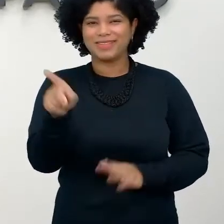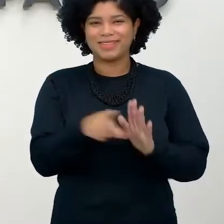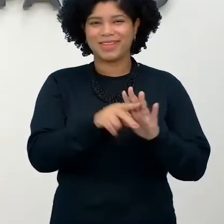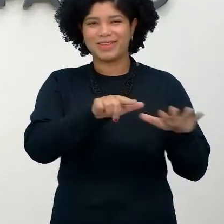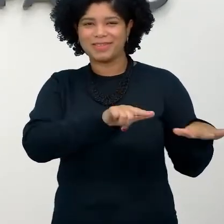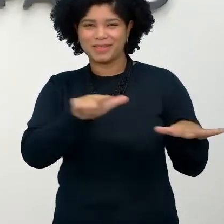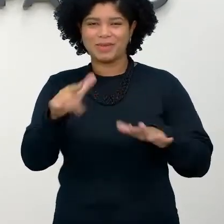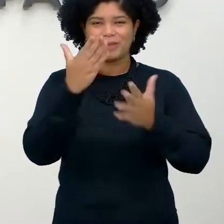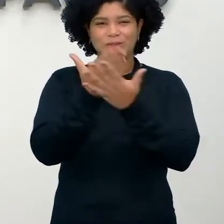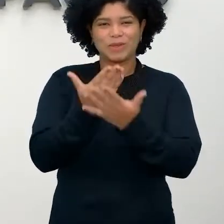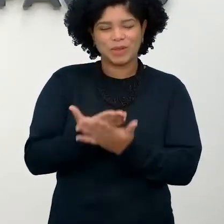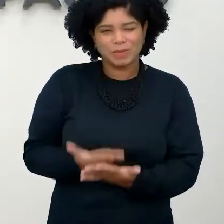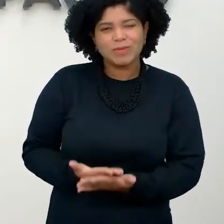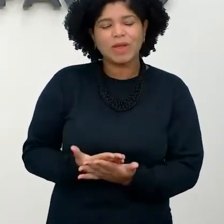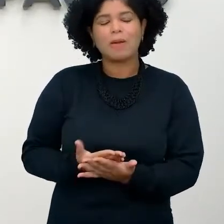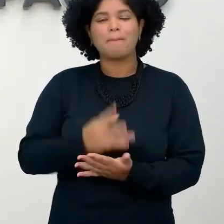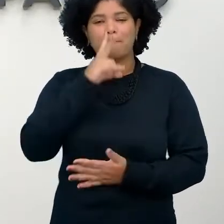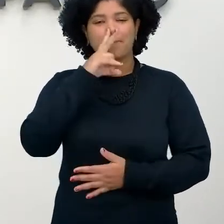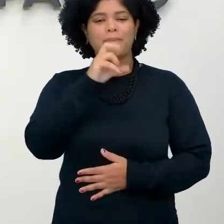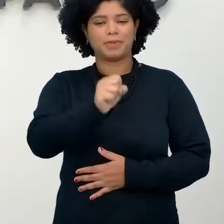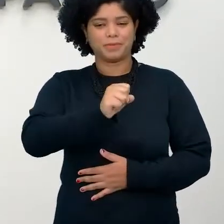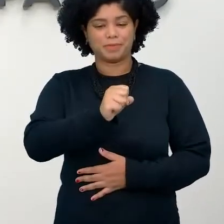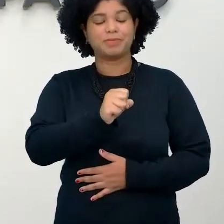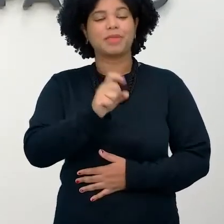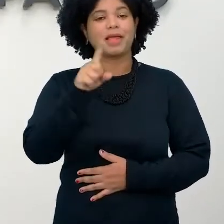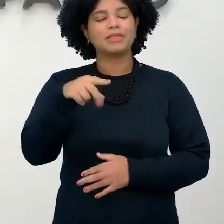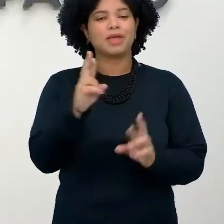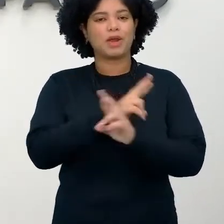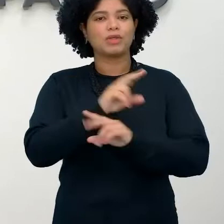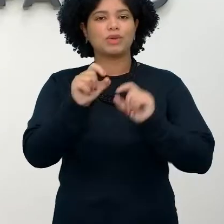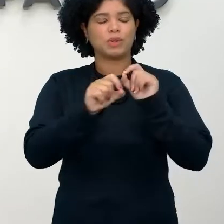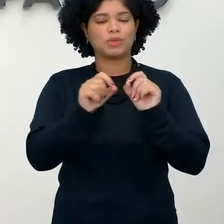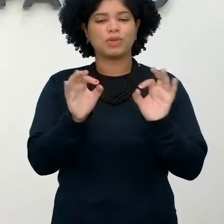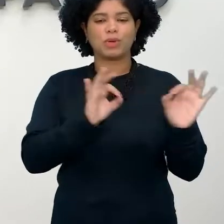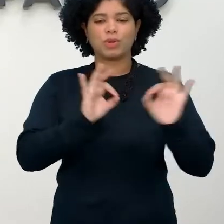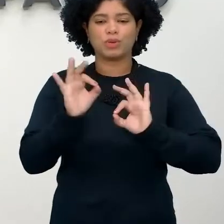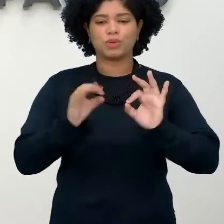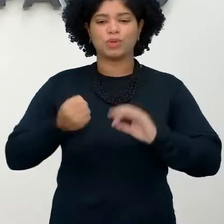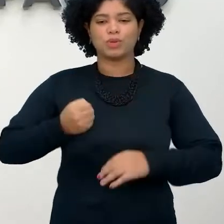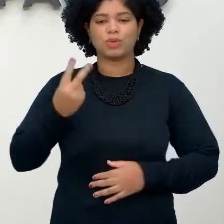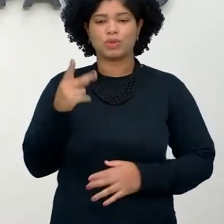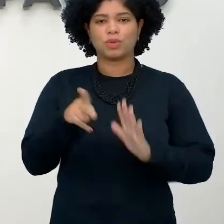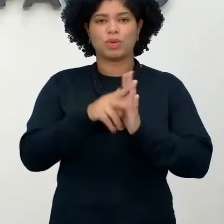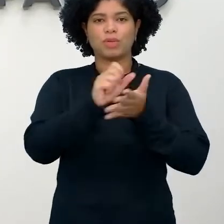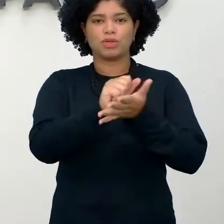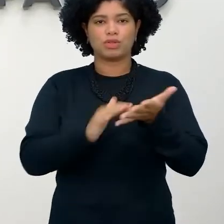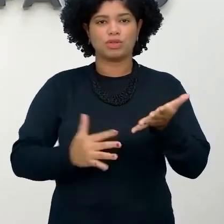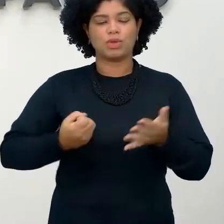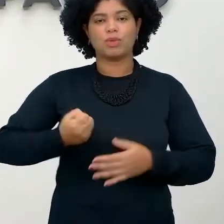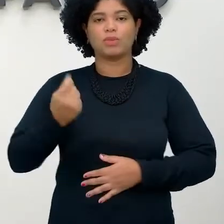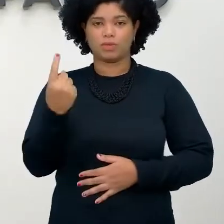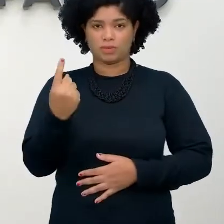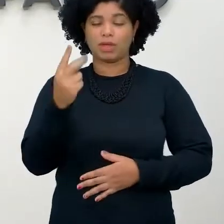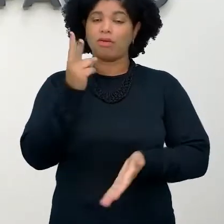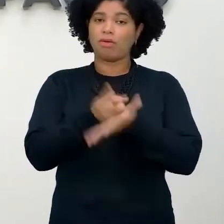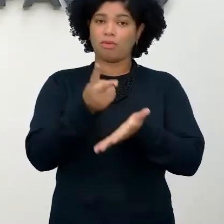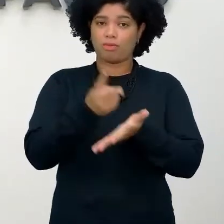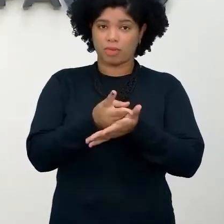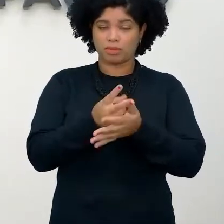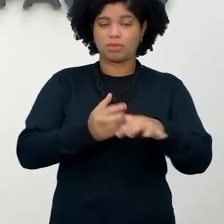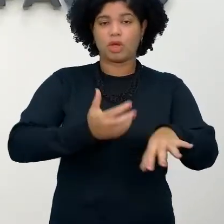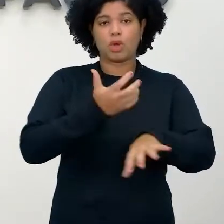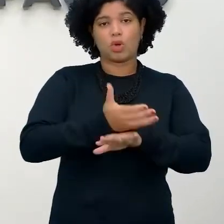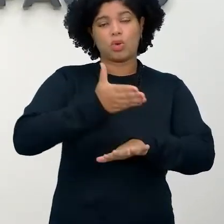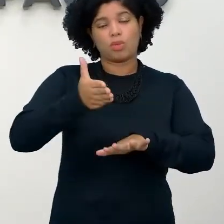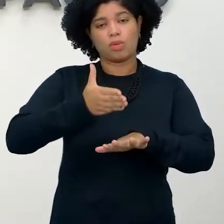semana de estudos intensivos, que diz respeito à sistematização 2 da atividade 1 desse mesmo componente,